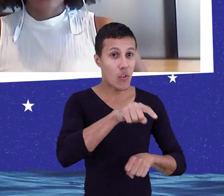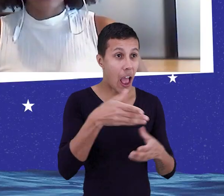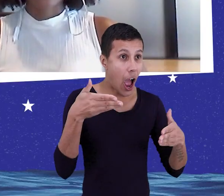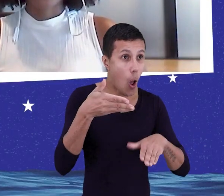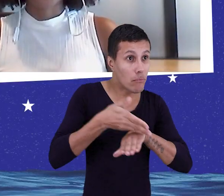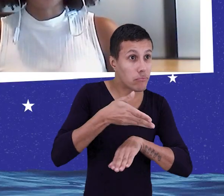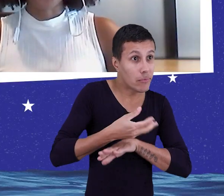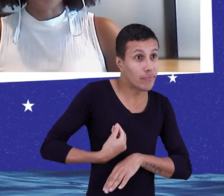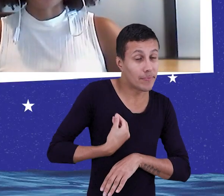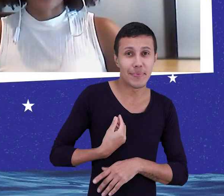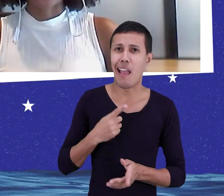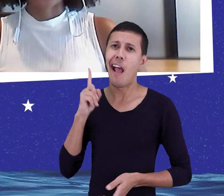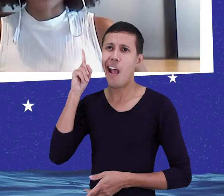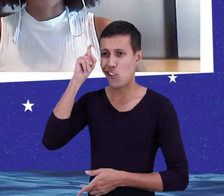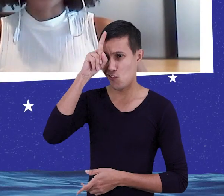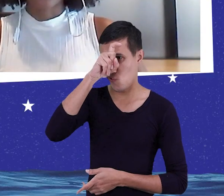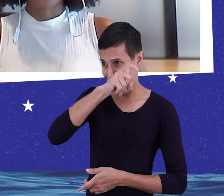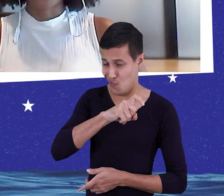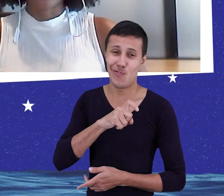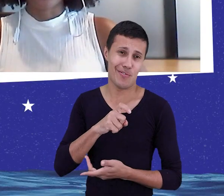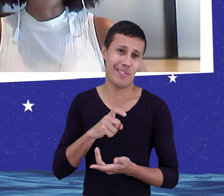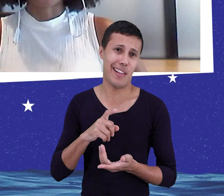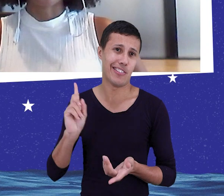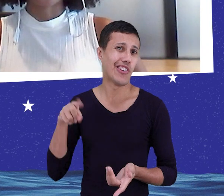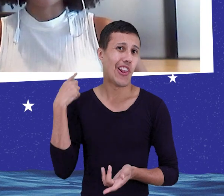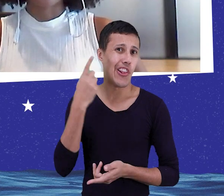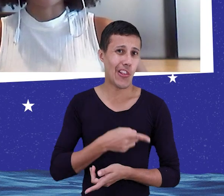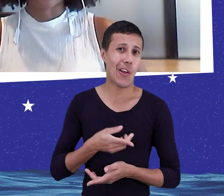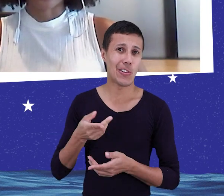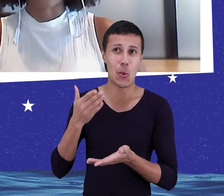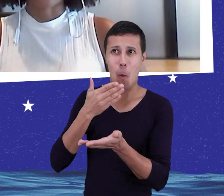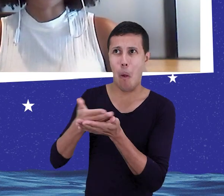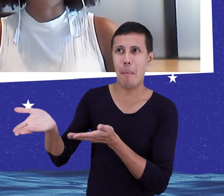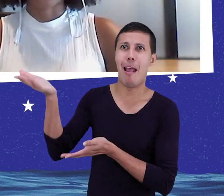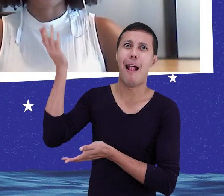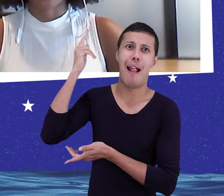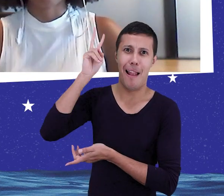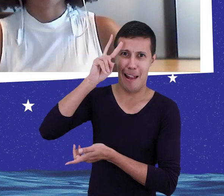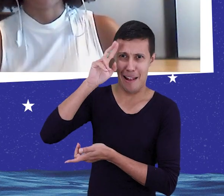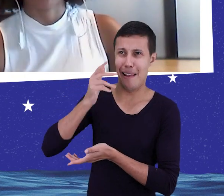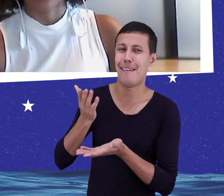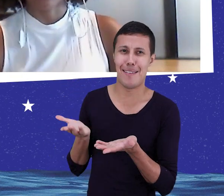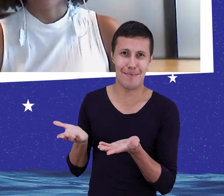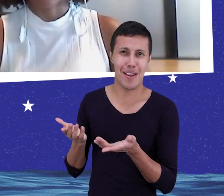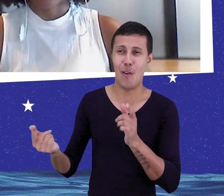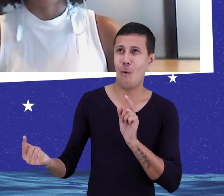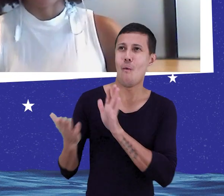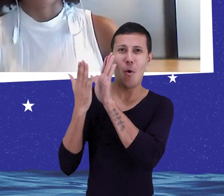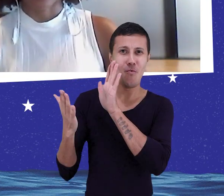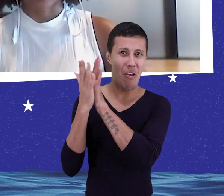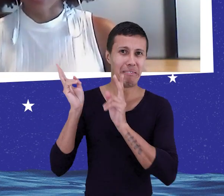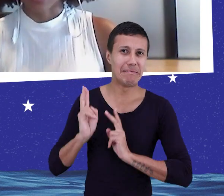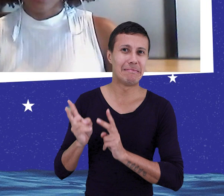vivendo. Assim, dificuldade a gente enfrentou desde o início, né? Então, a gente ainda enfrenta,